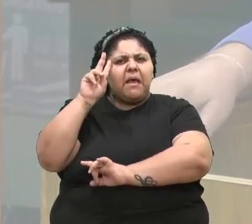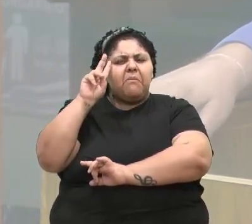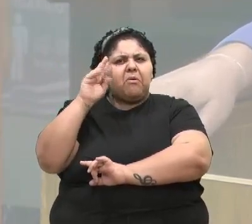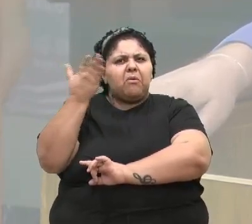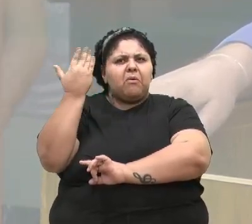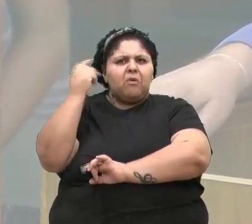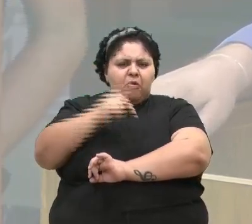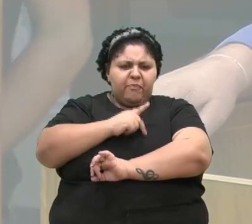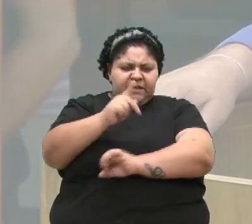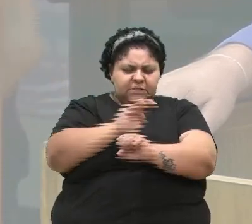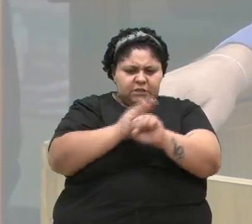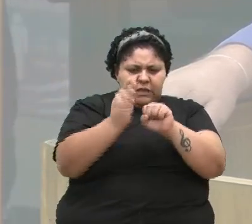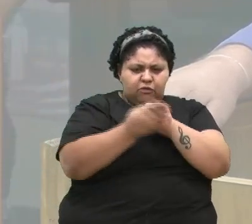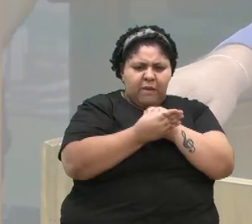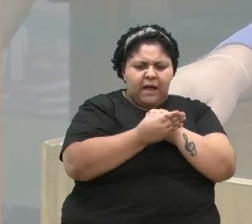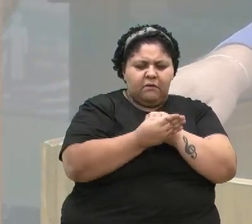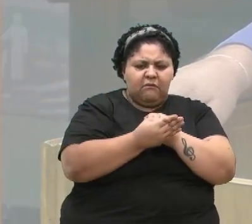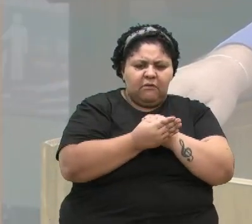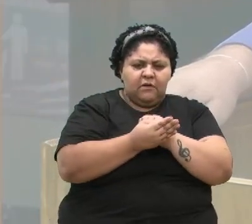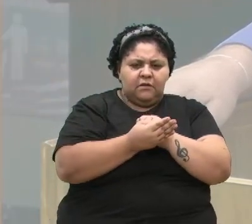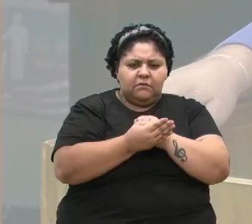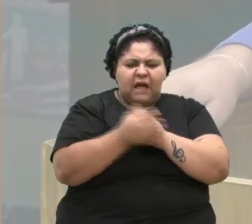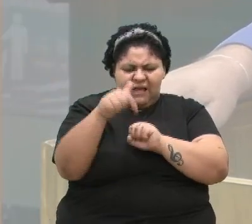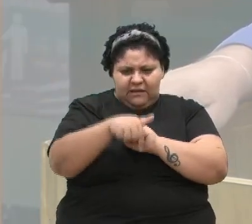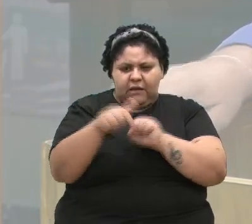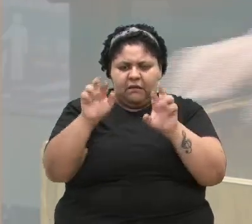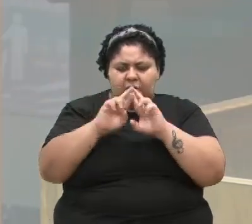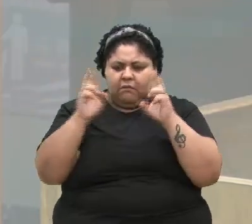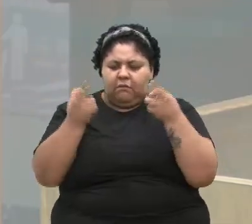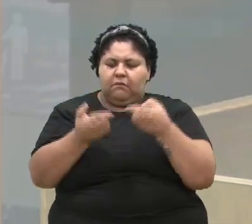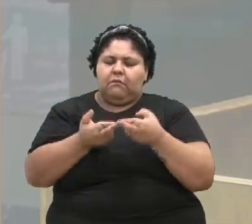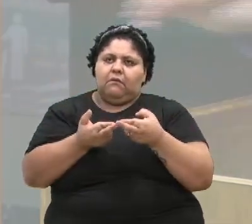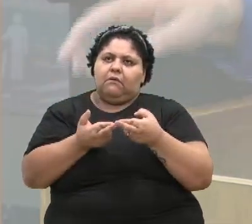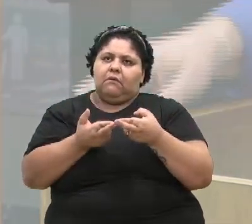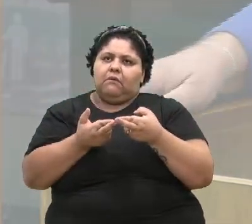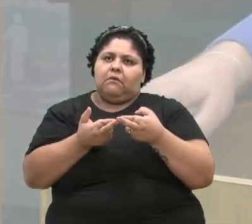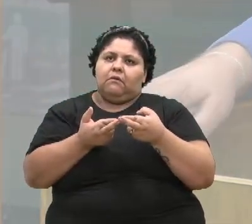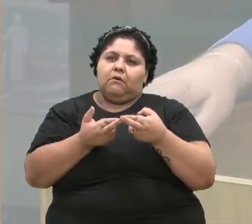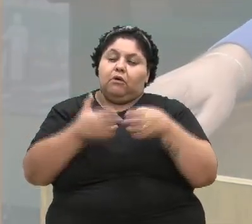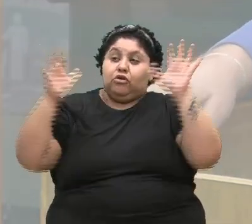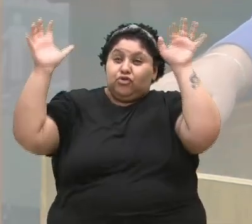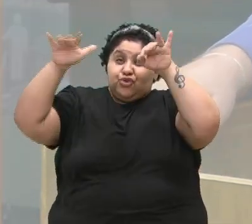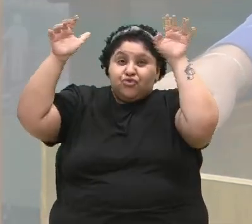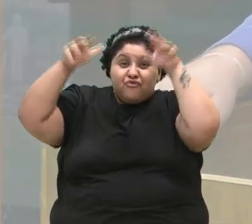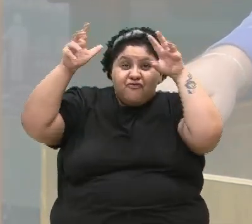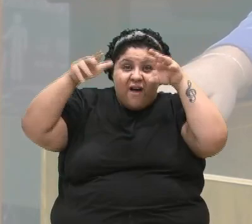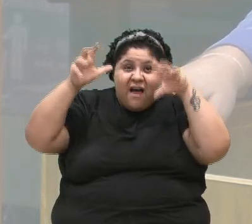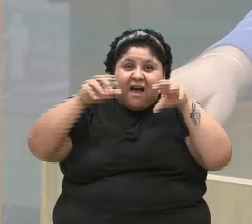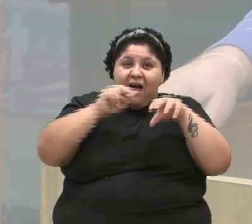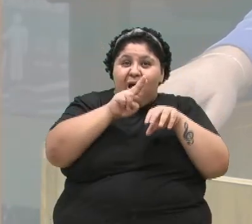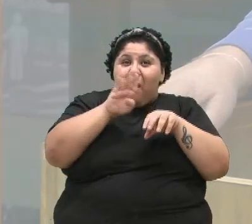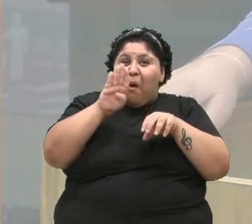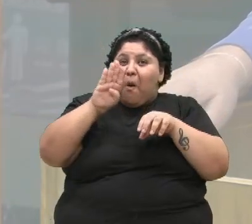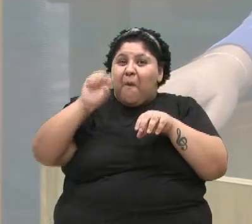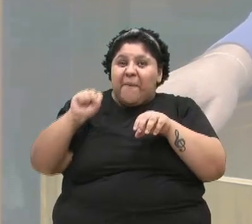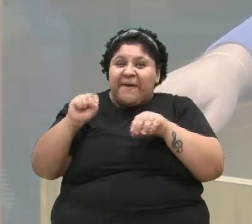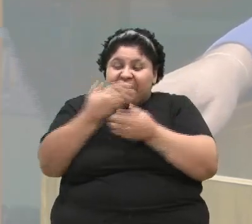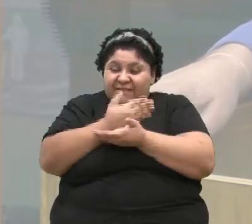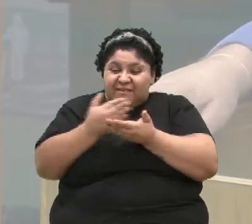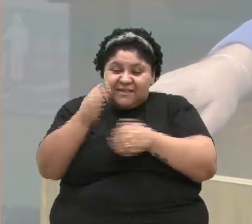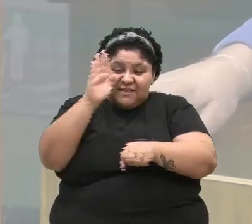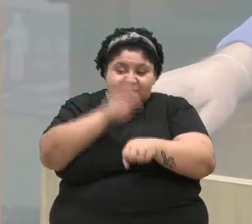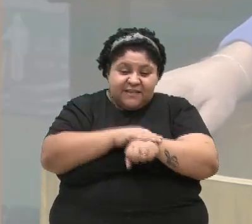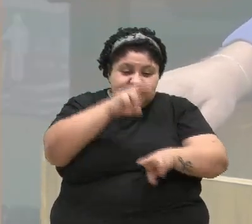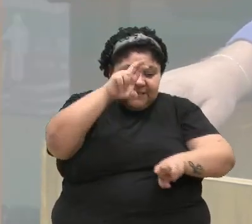bairro, esteve lá abaixo de chuva a nossa UBS. A partir daquele momento, sentamos com